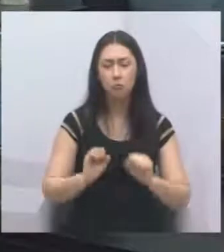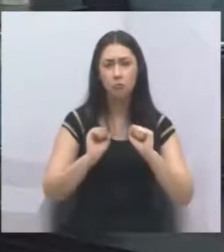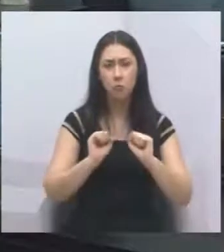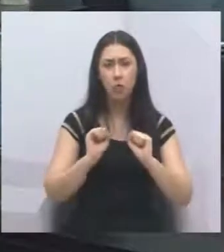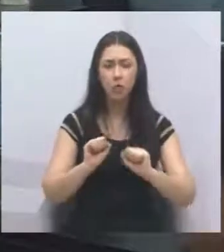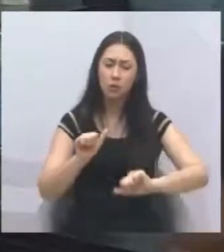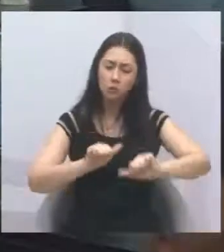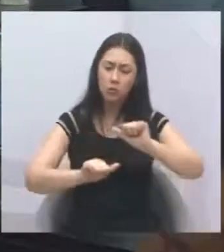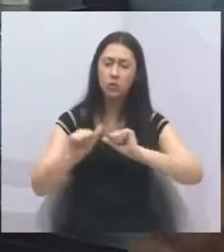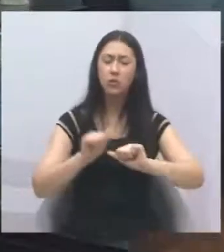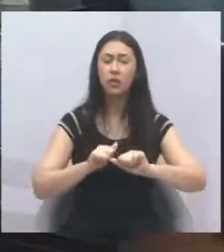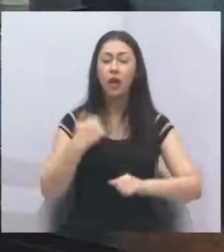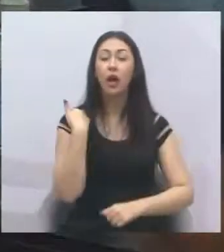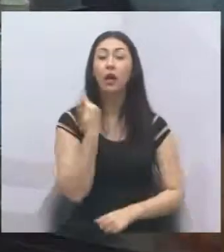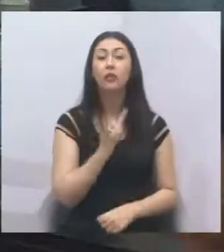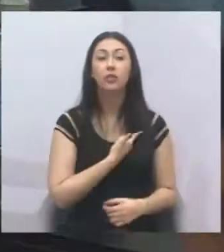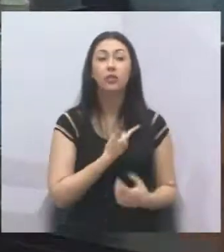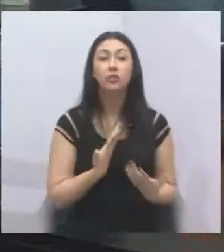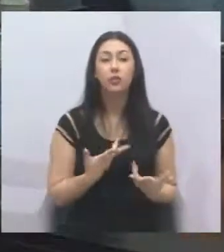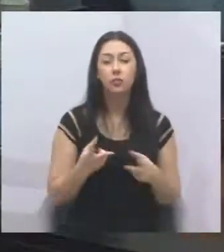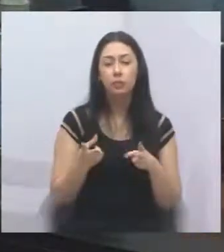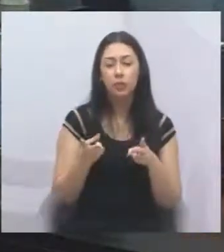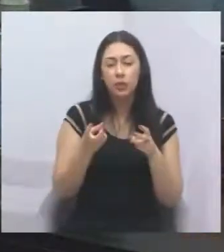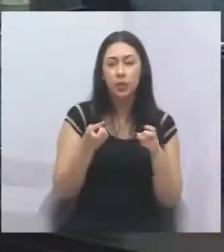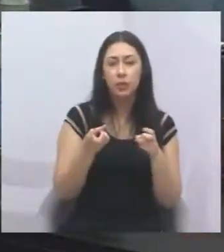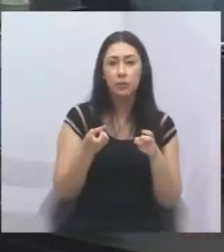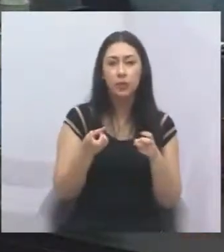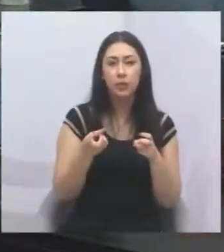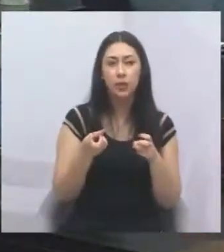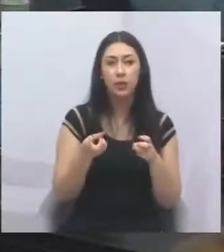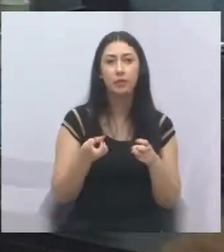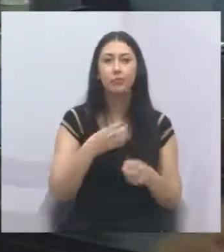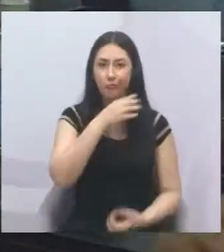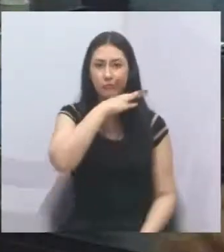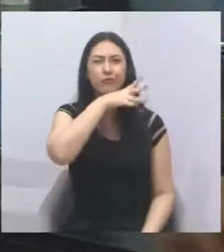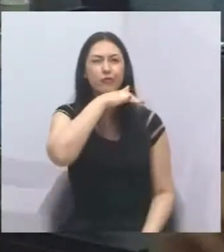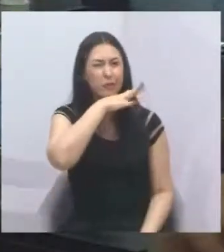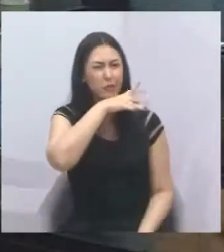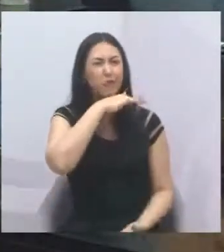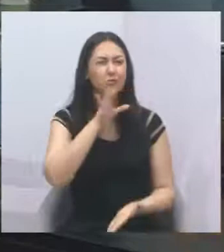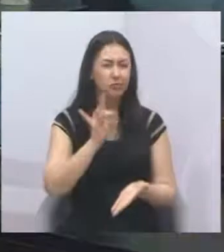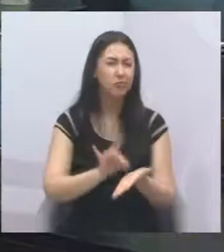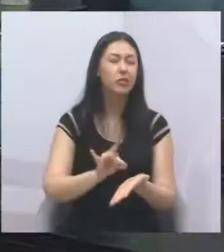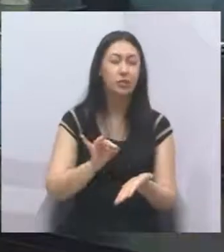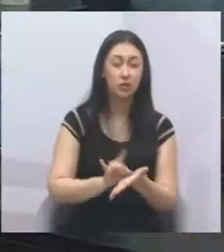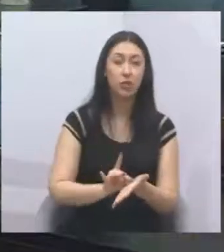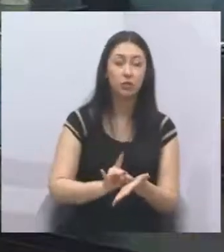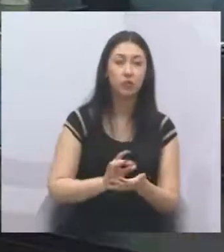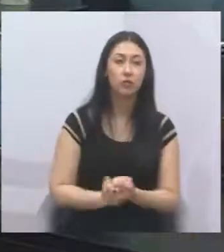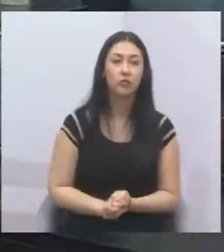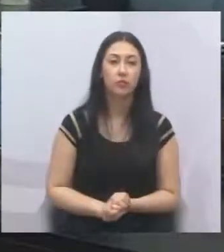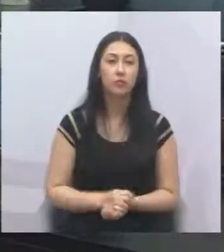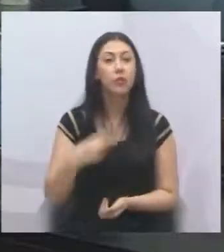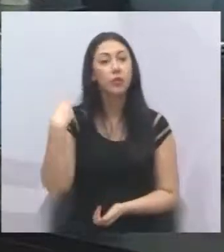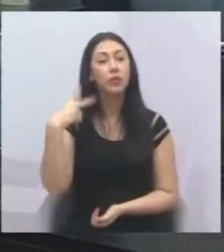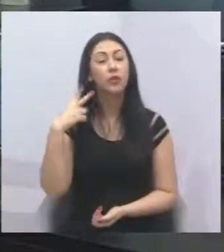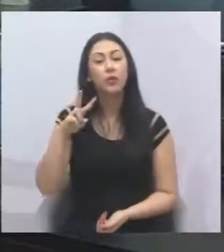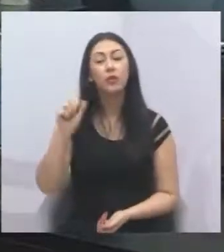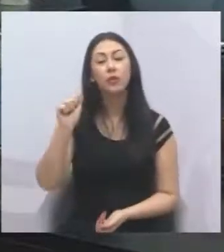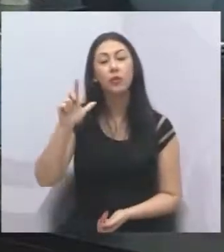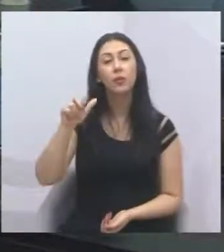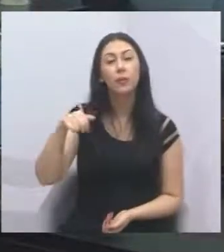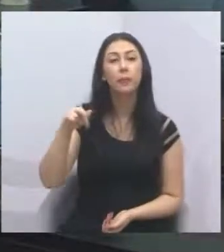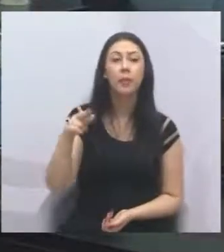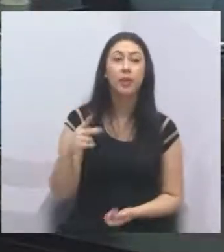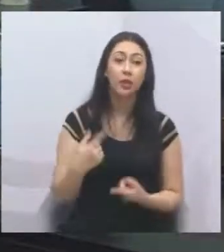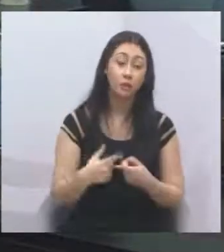fazer essas melhorias. Então a gente percebe que está ruim mesmo a questão do transporte público, porque o vereador Valmir é uma pessoa